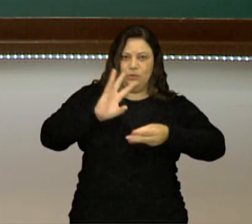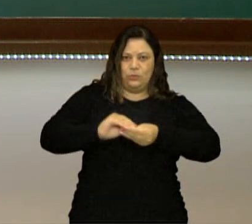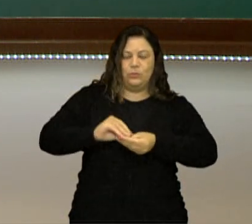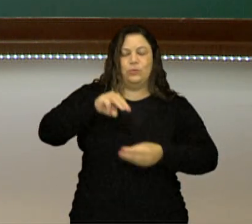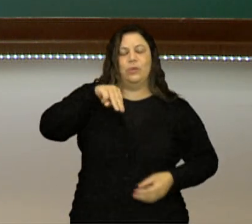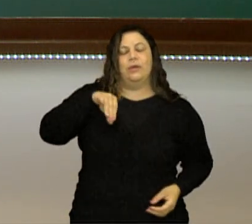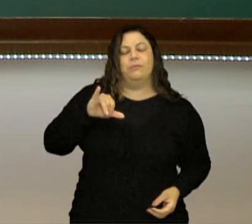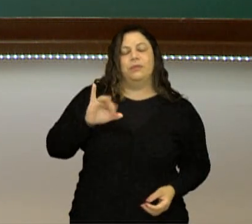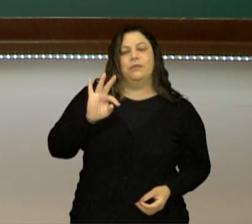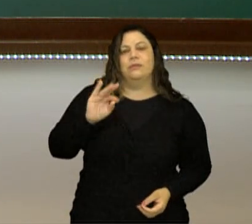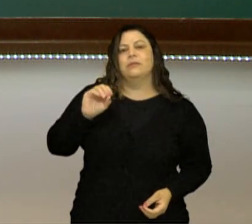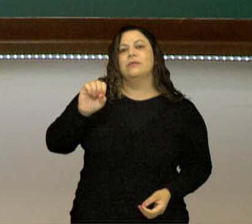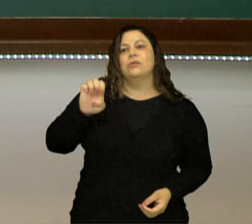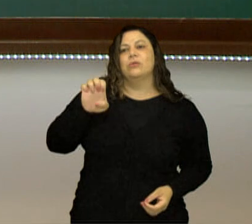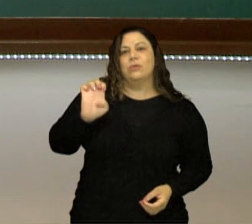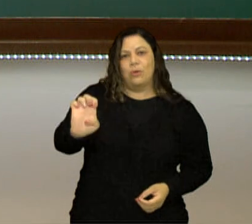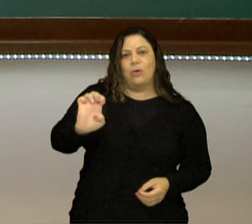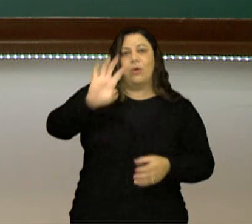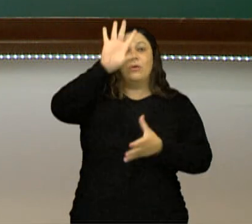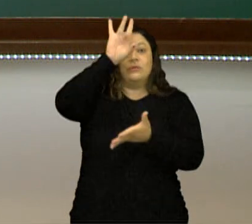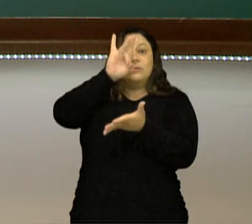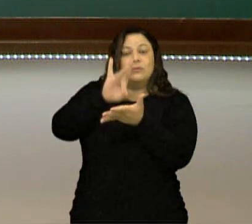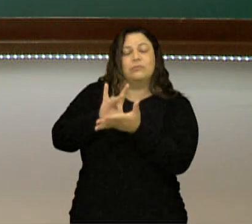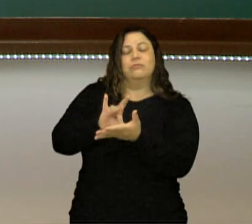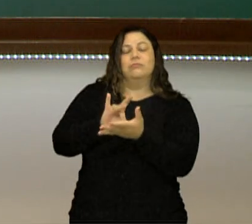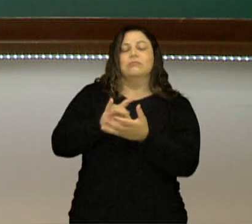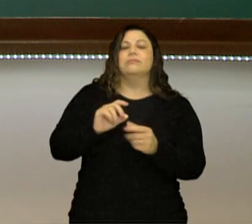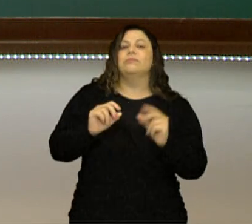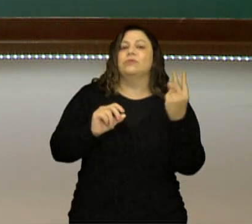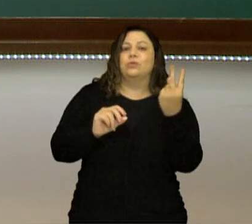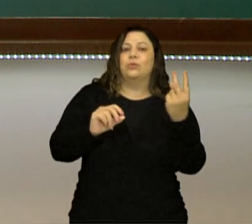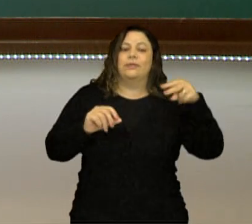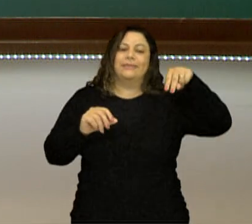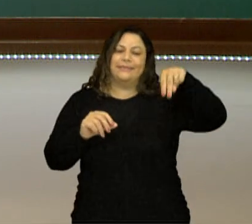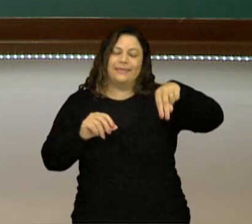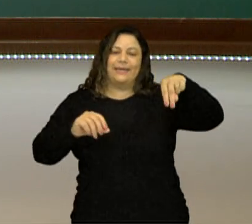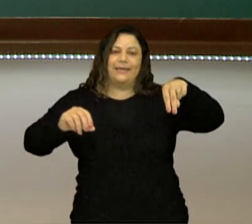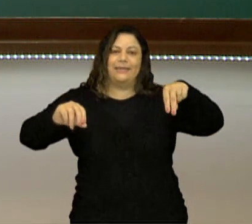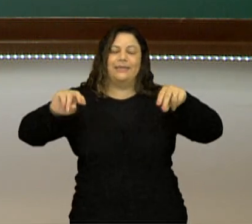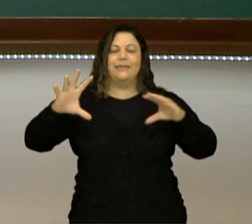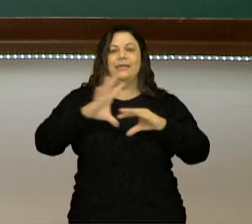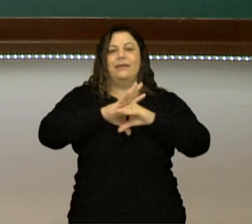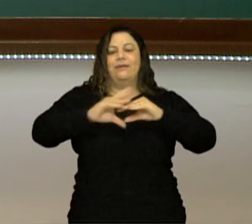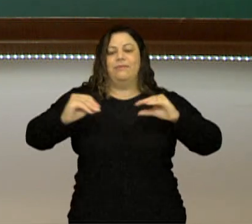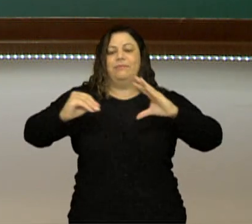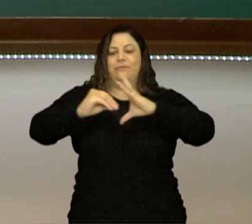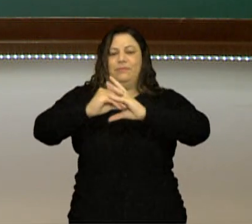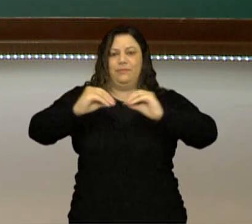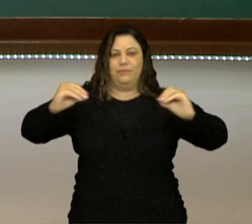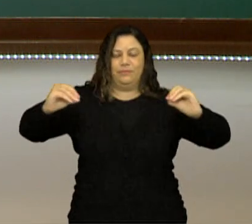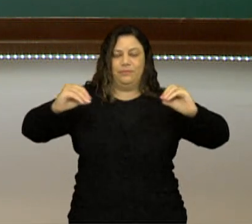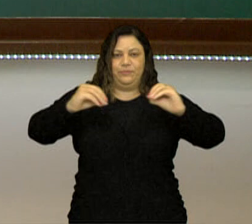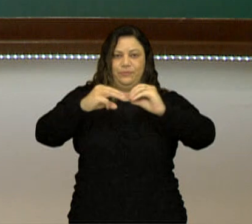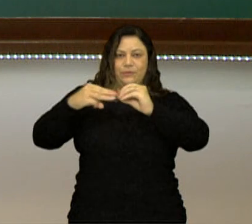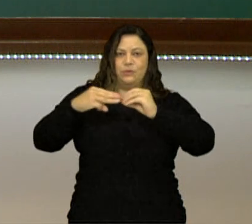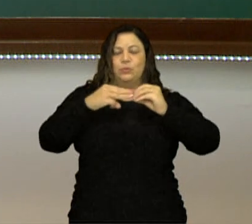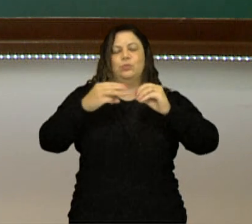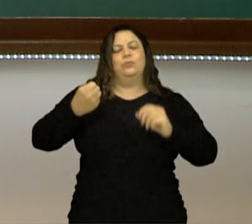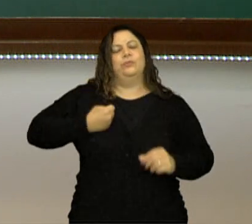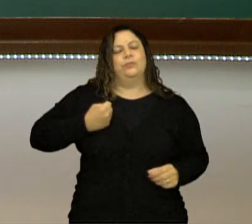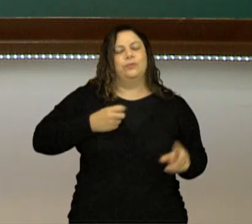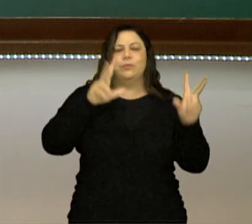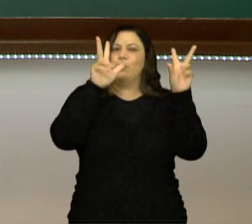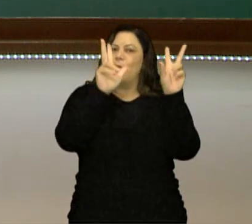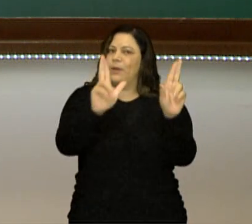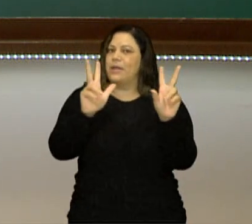mitose original com o número 2N de cromossomos vai formar duas novas células 2N, né, seja com o mesmo número de